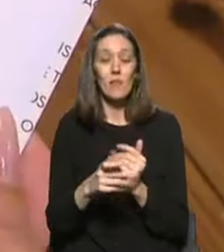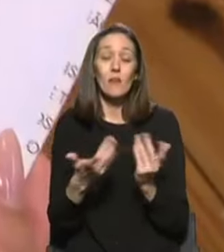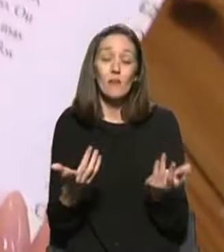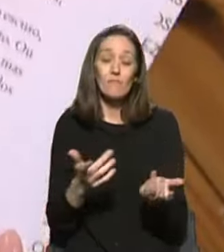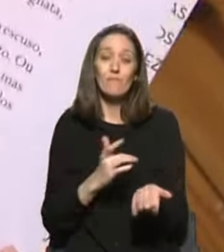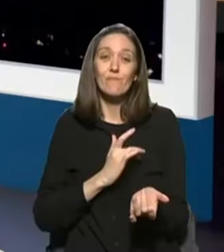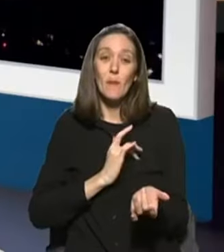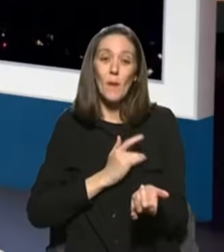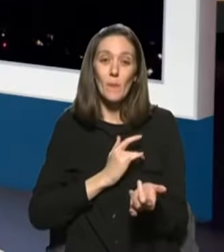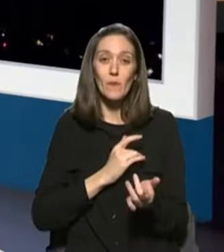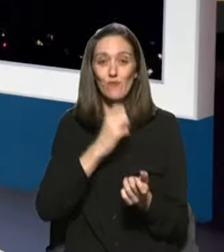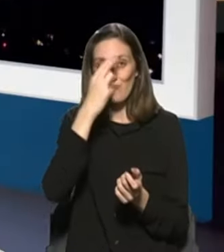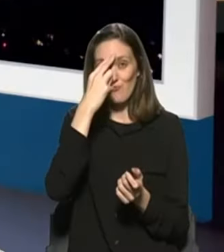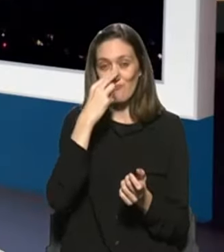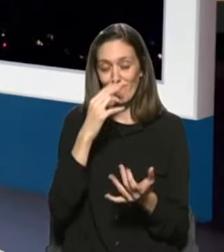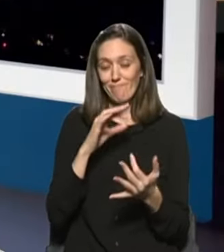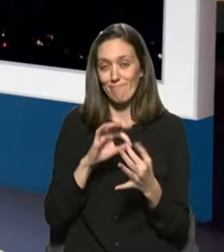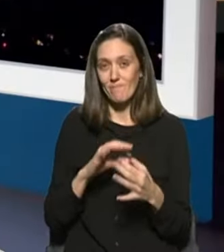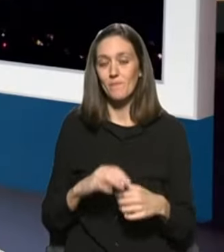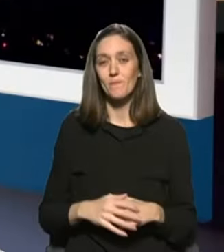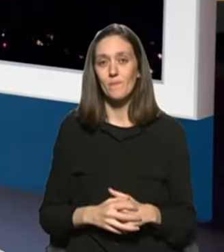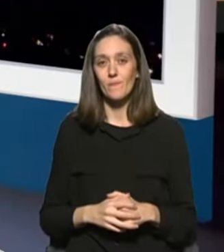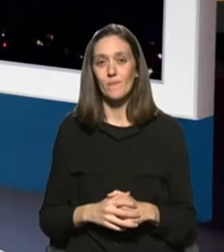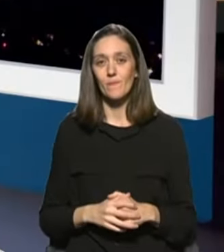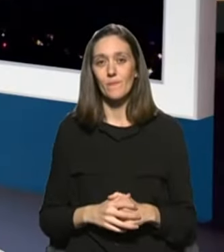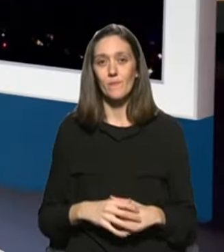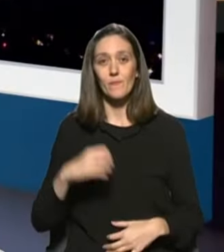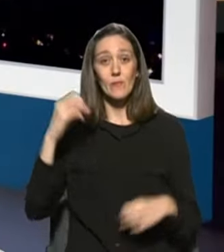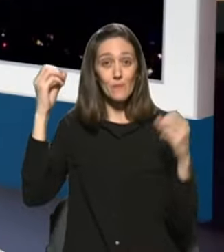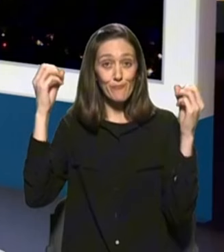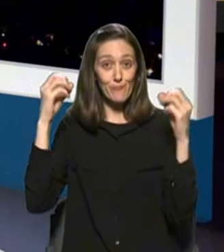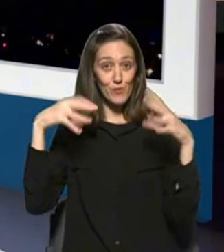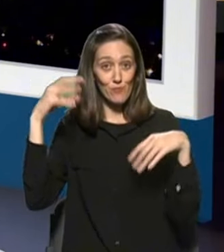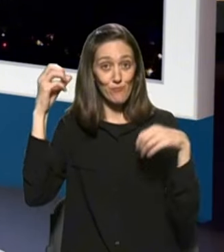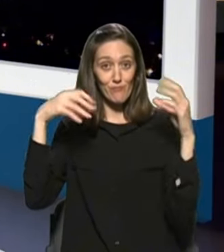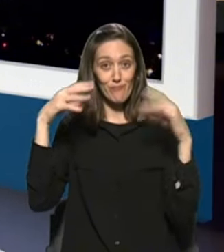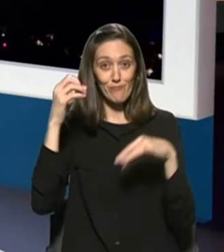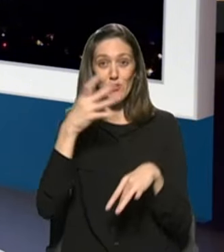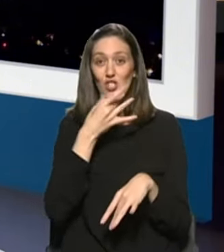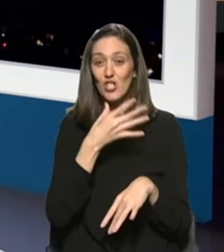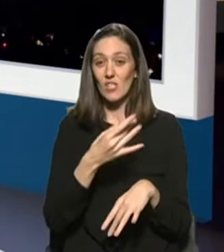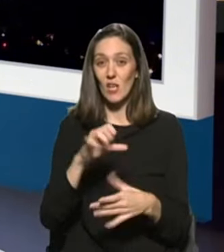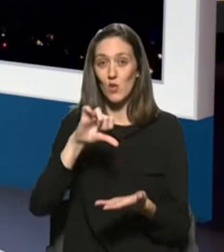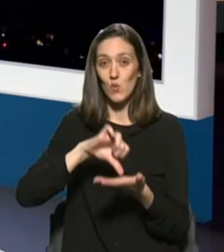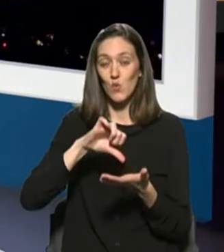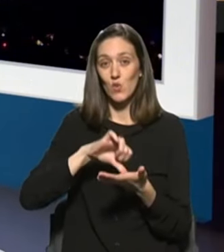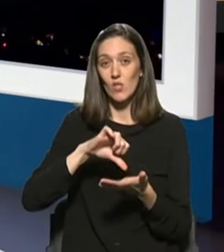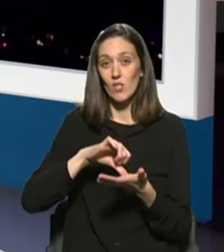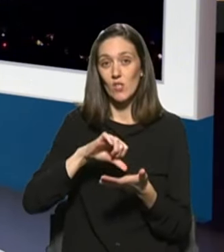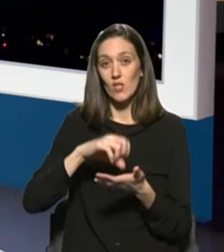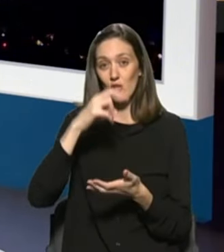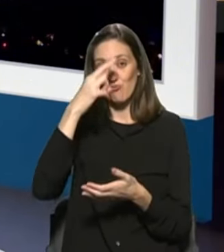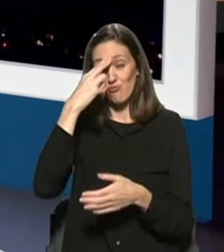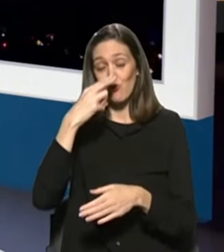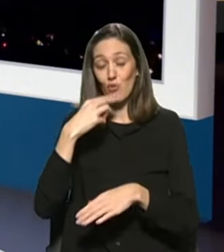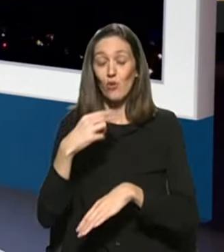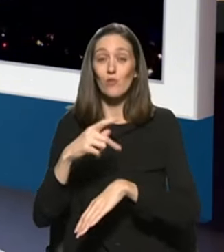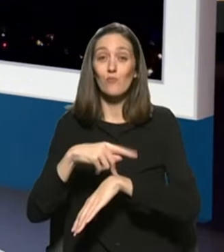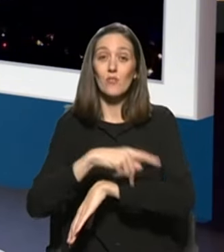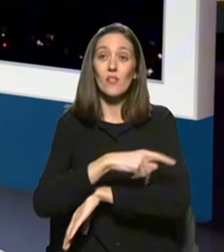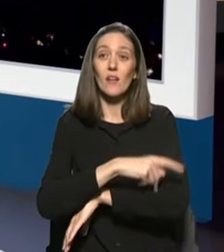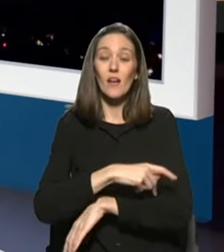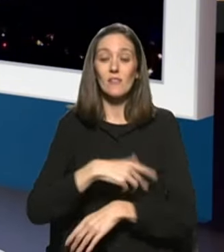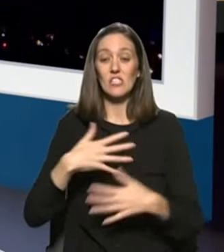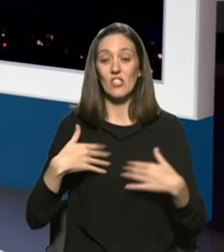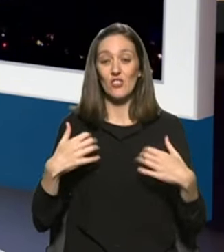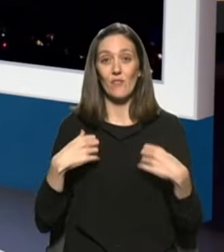paixão. A iluminação de Natal no Centro Histórico de Ponta Delgada foi inaugurada esta sexta-feira. A mensagem